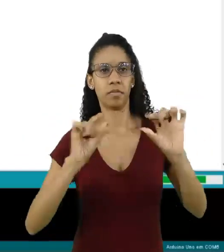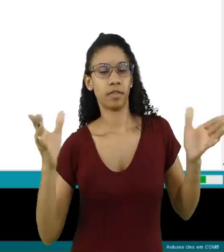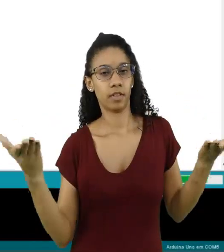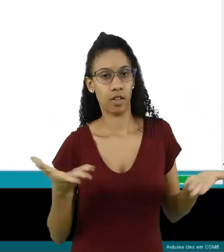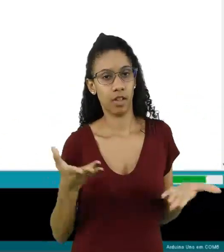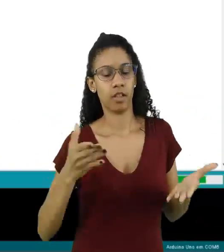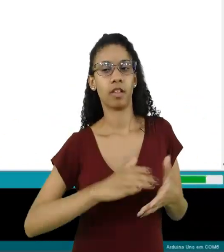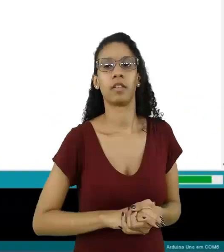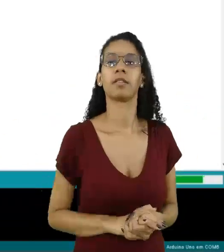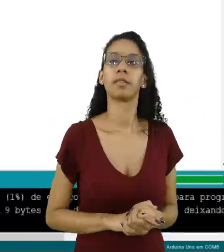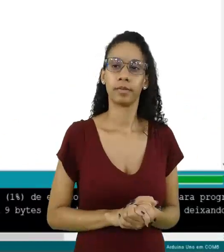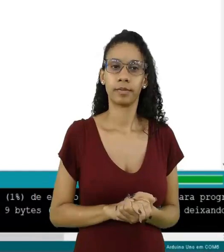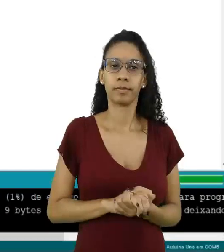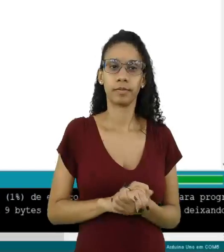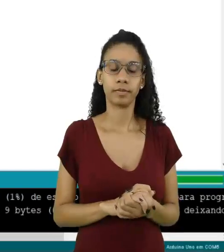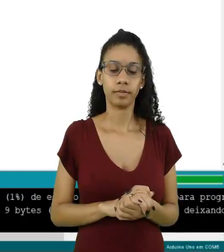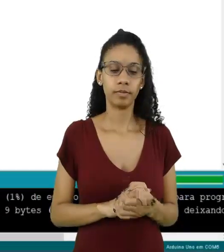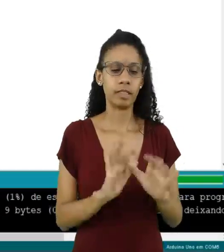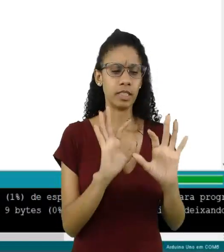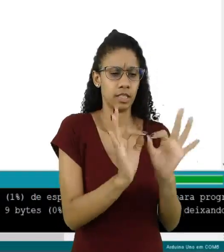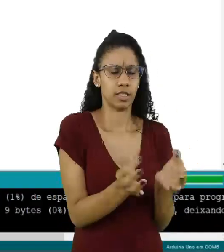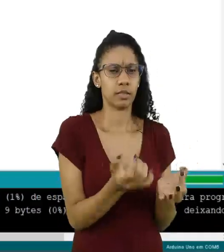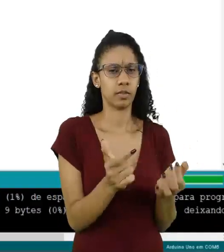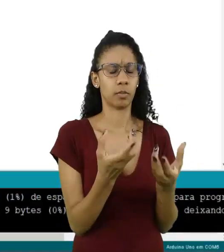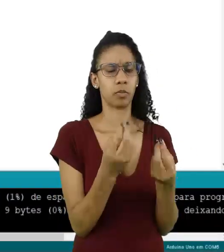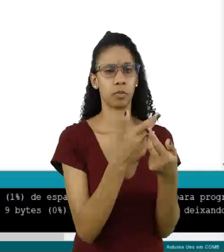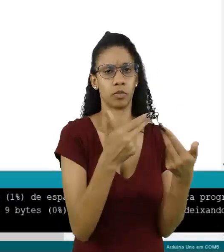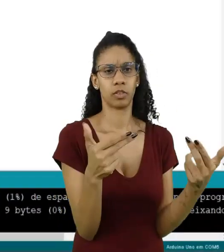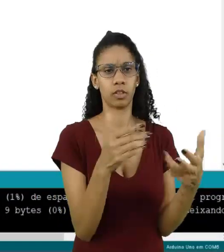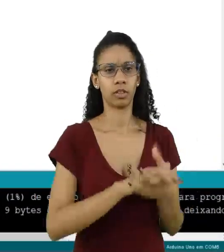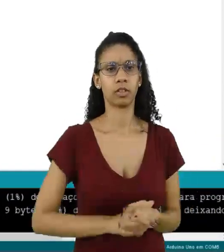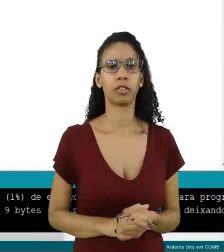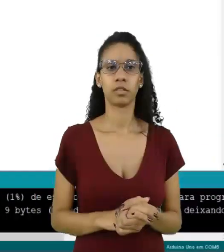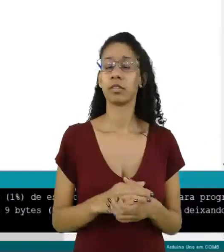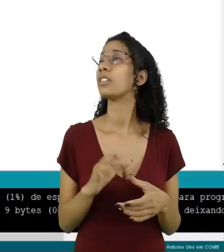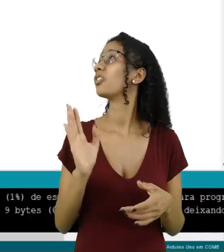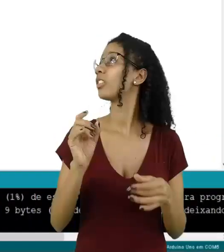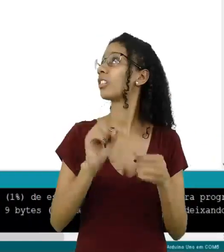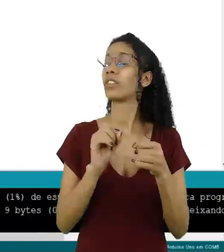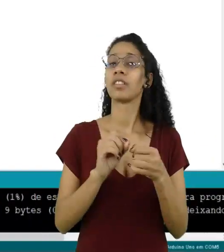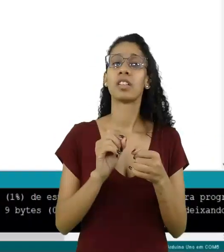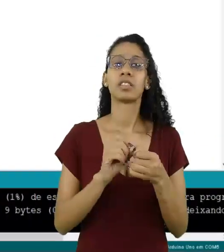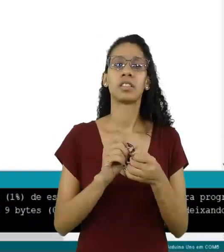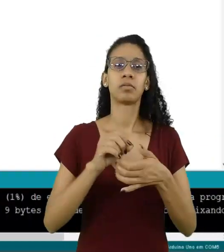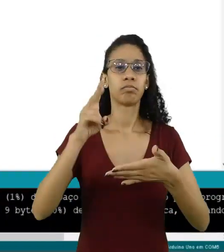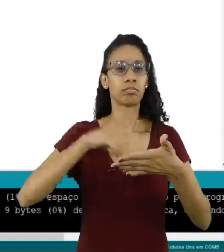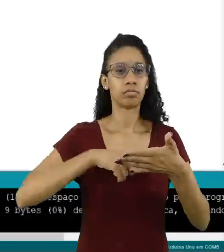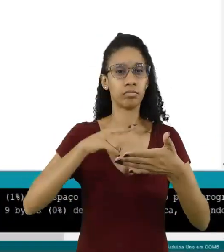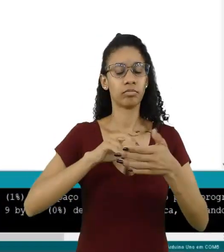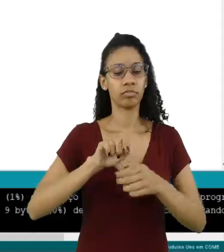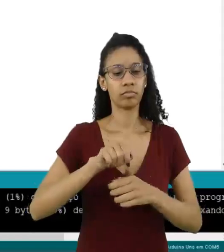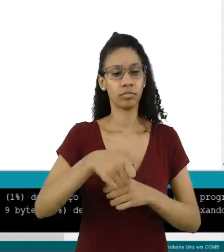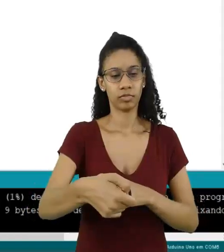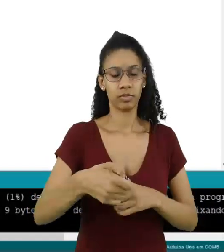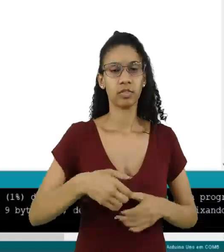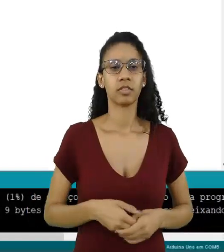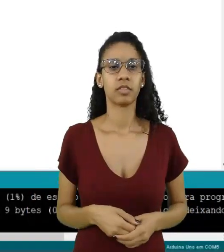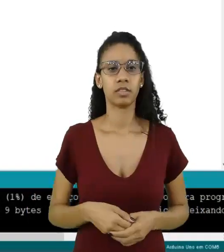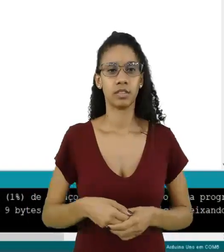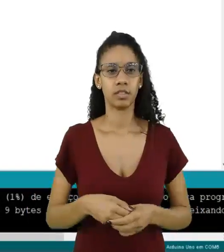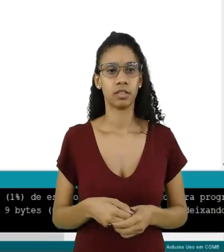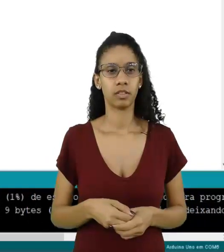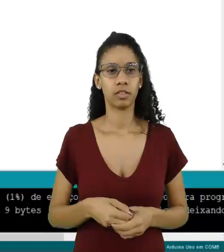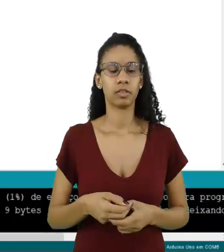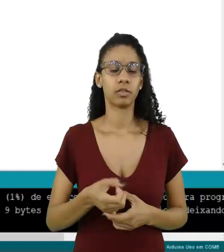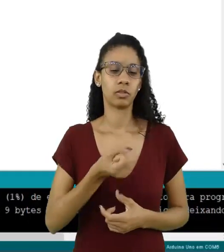Fazendo a compilação agora, um sketch bem simples, tem muita coisa. Pronto, o Arduino já está fazendo a leitura do sinal do nosso